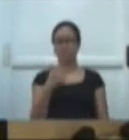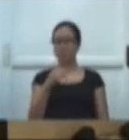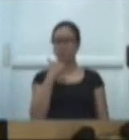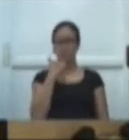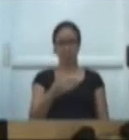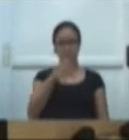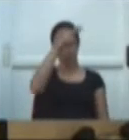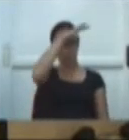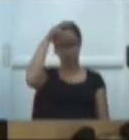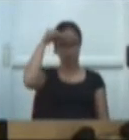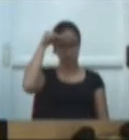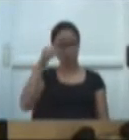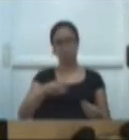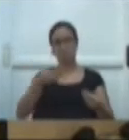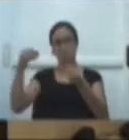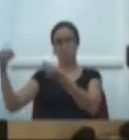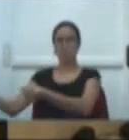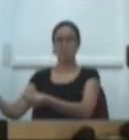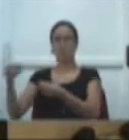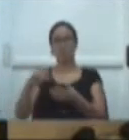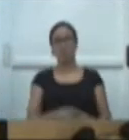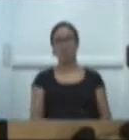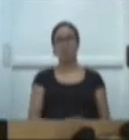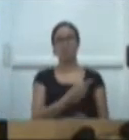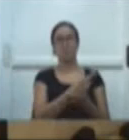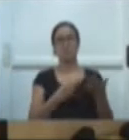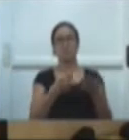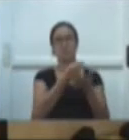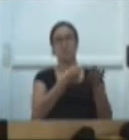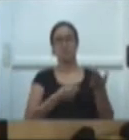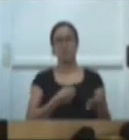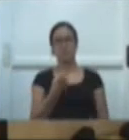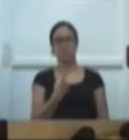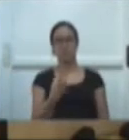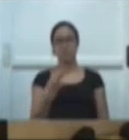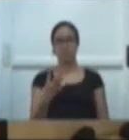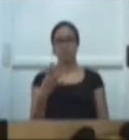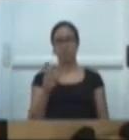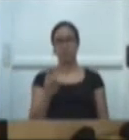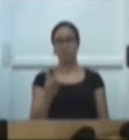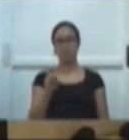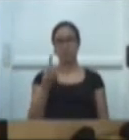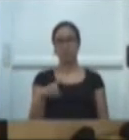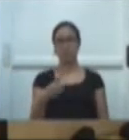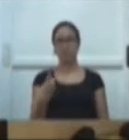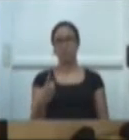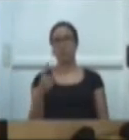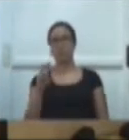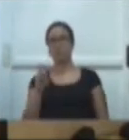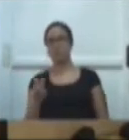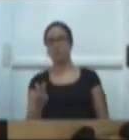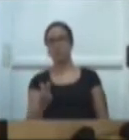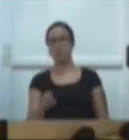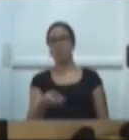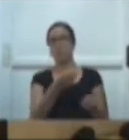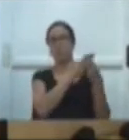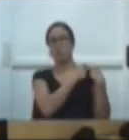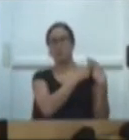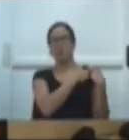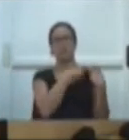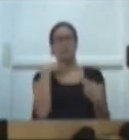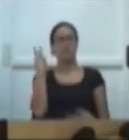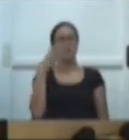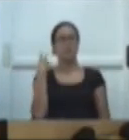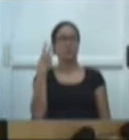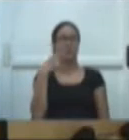Poder Executivo. Requerimento 145/2015, autor vereador Bruno Bortolã, Jorge de Freitas e